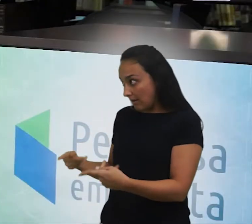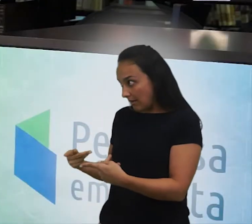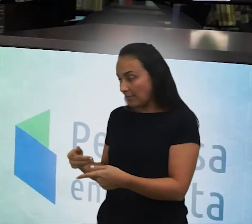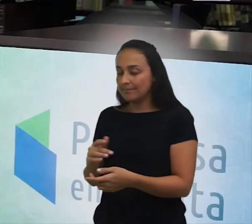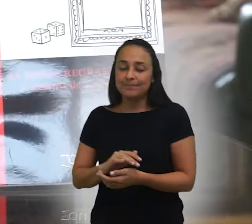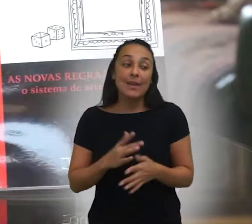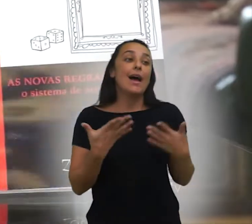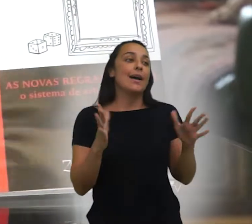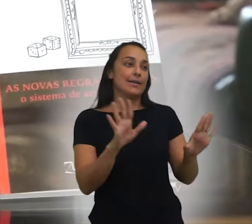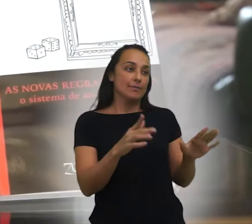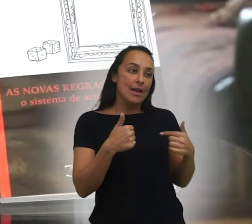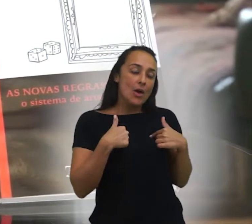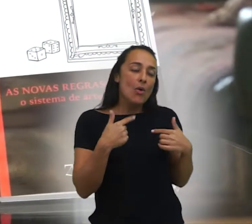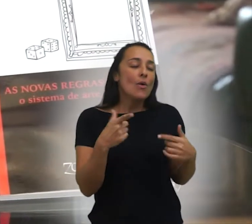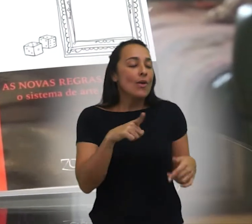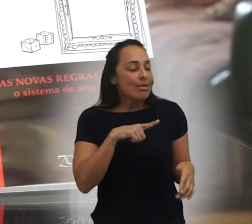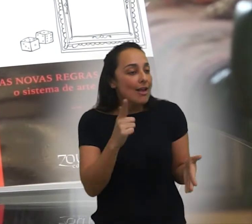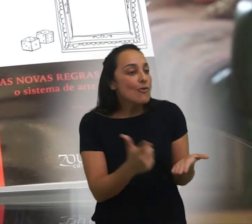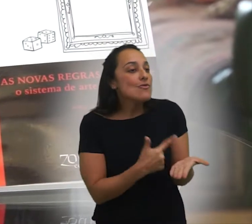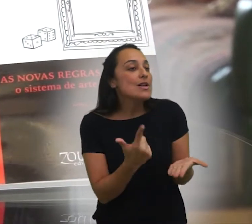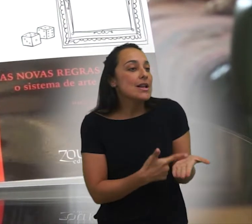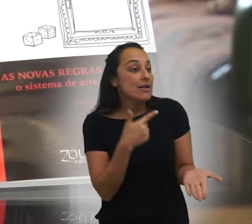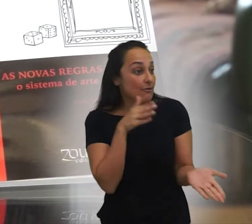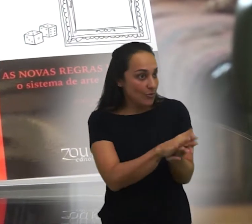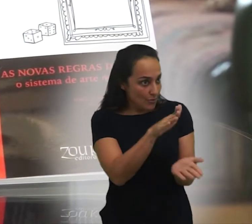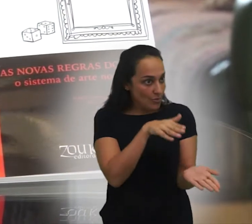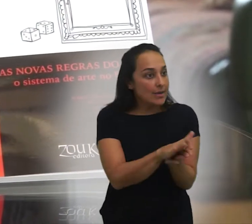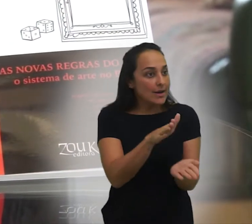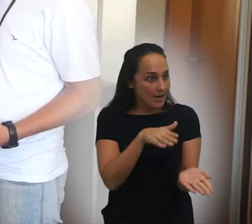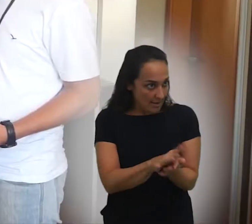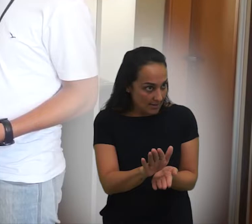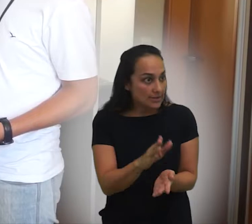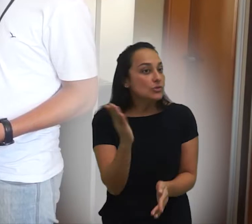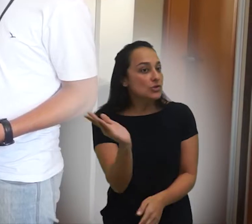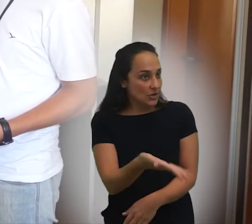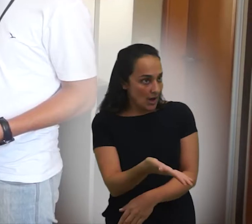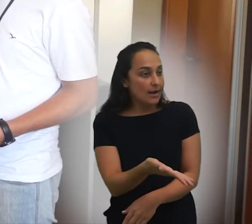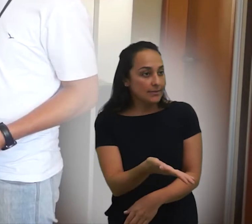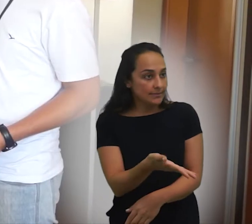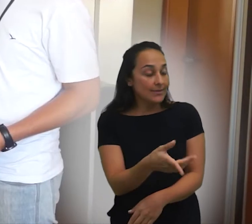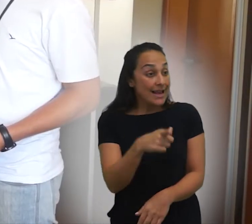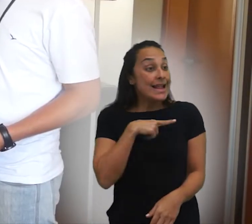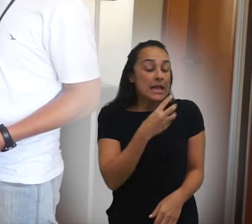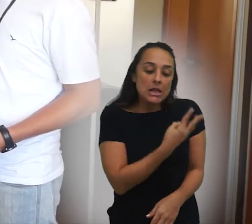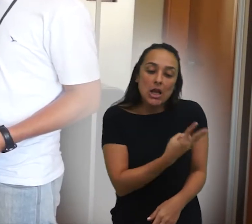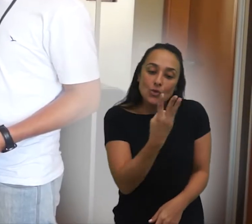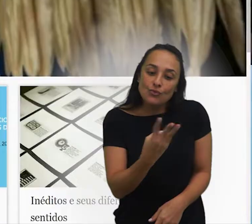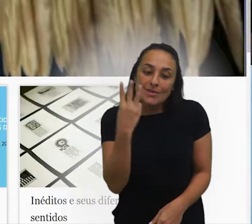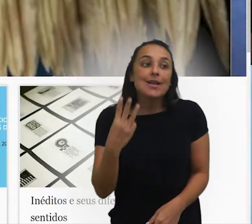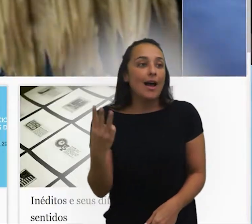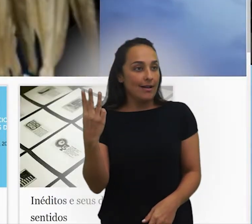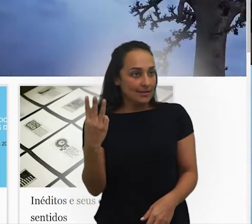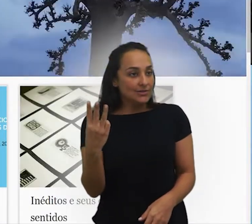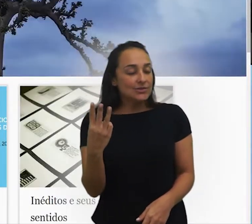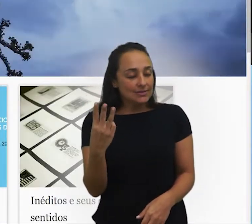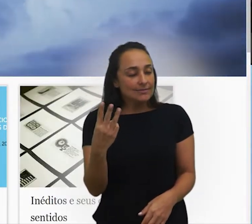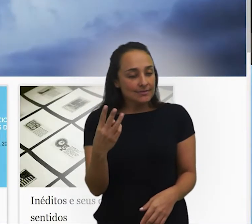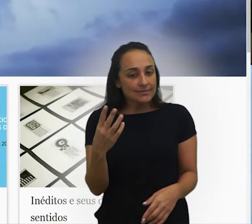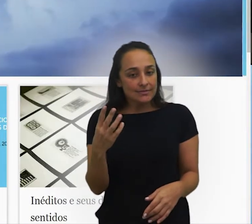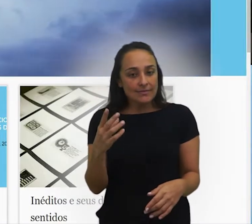livro publicado que se chama Web Arte Poéticas do Território, tem um site que se chama Arte Reflexões